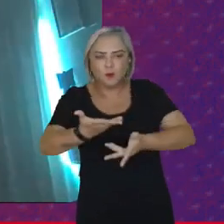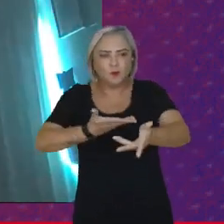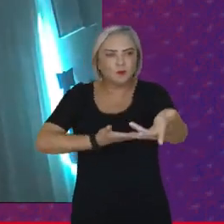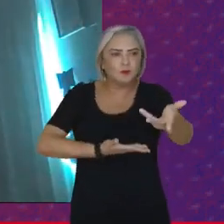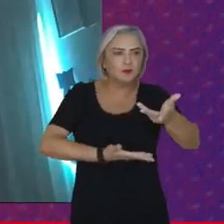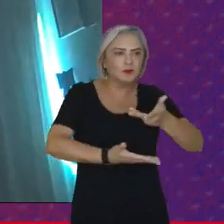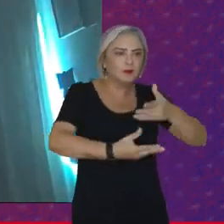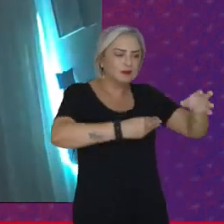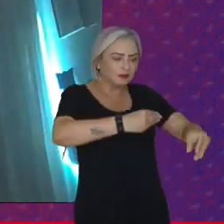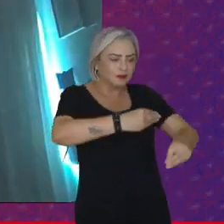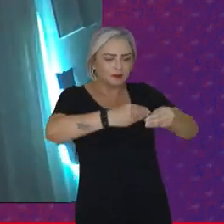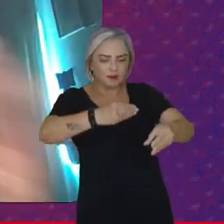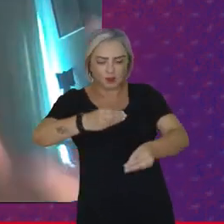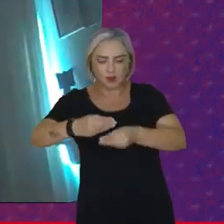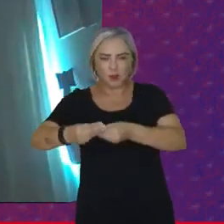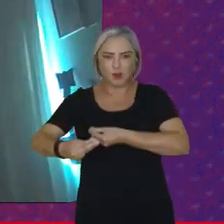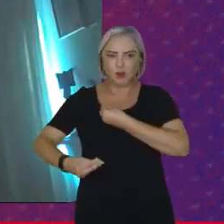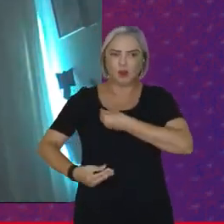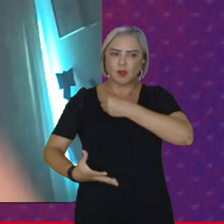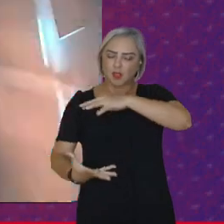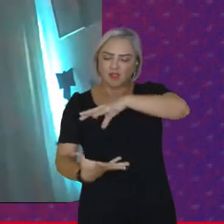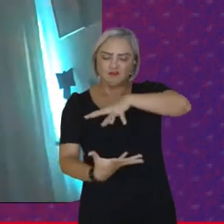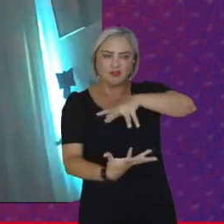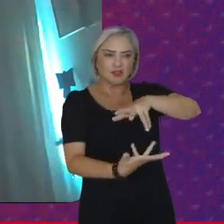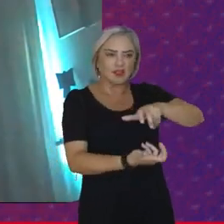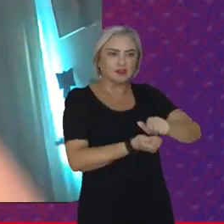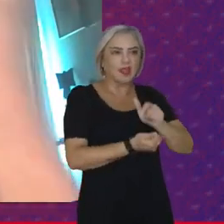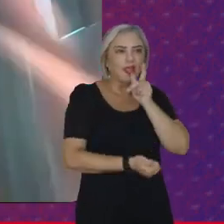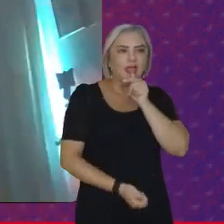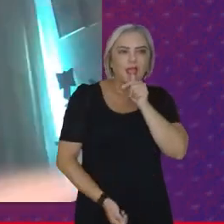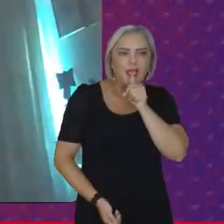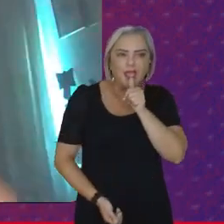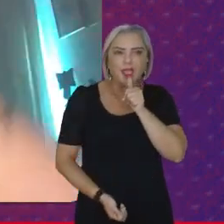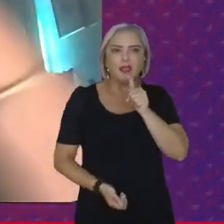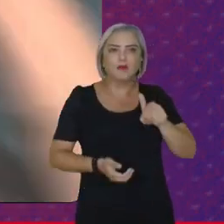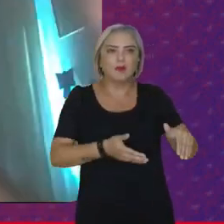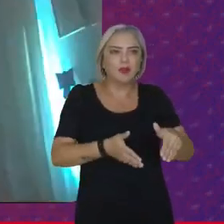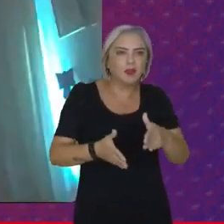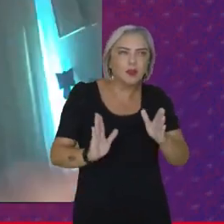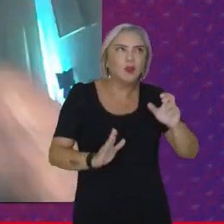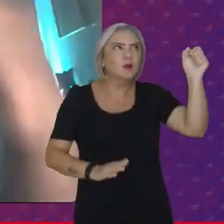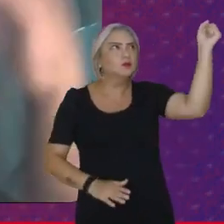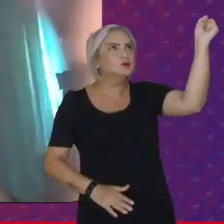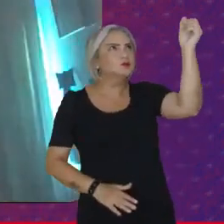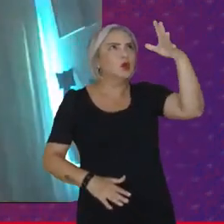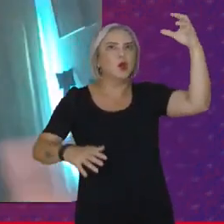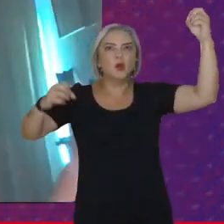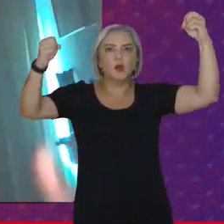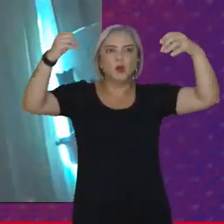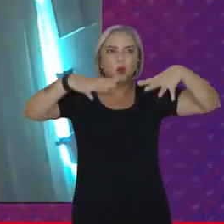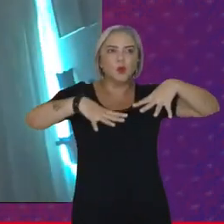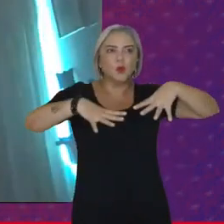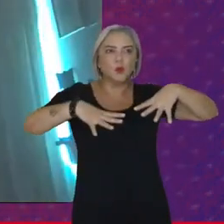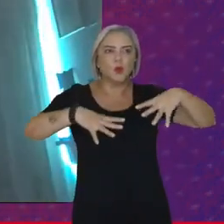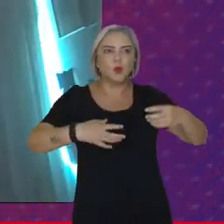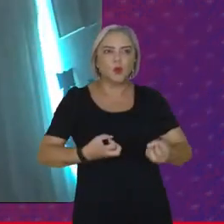que compõem a existência, com a terra, com a água, com a luz, com o sol, com o